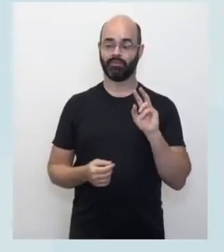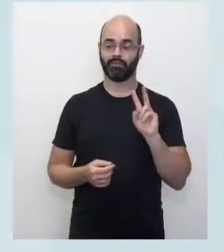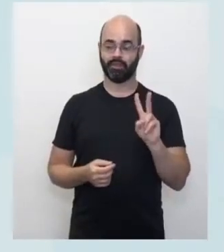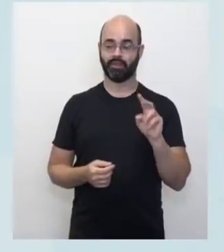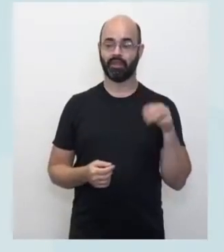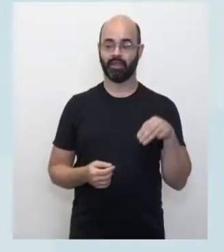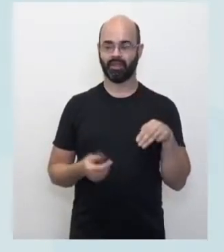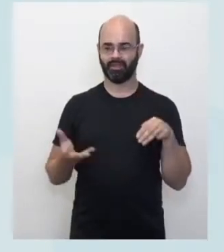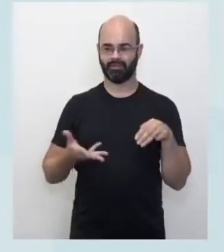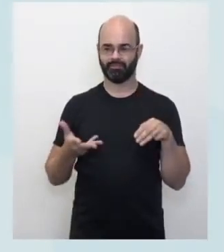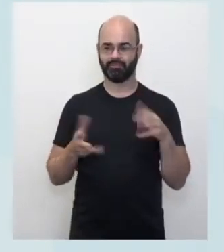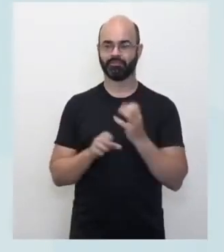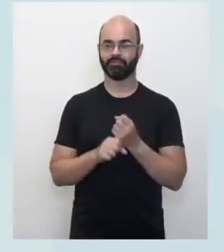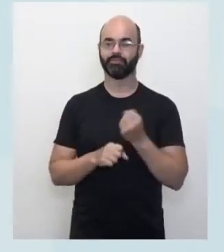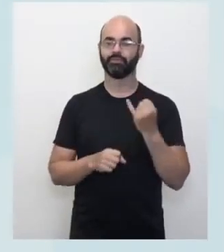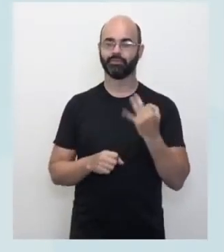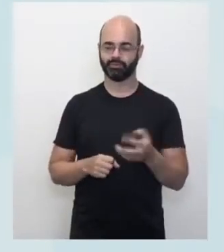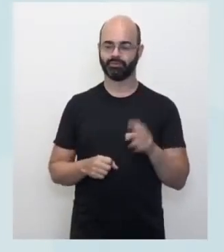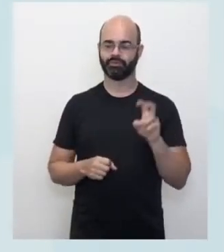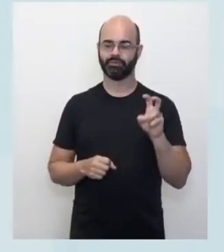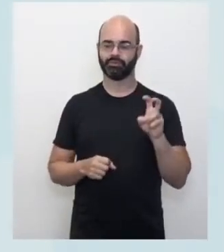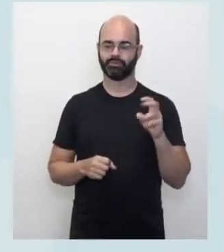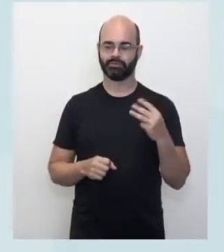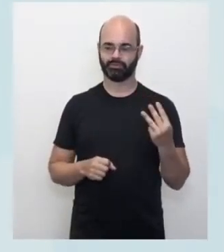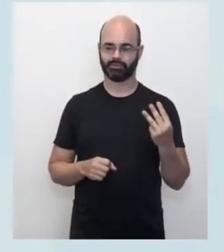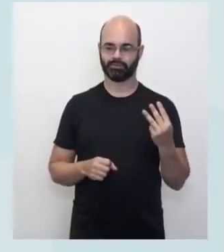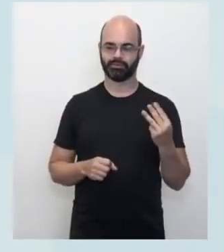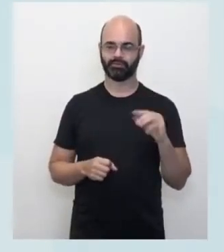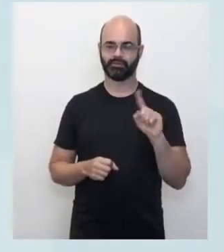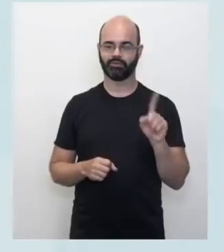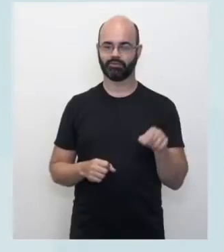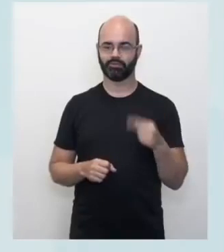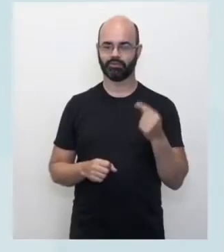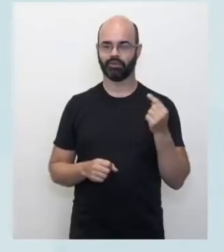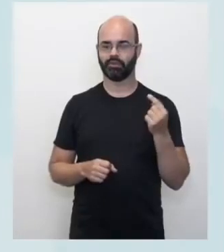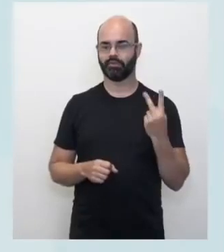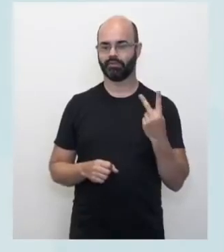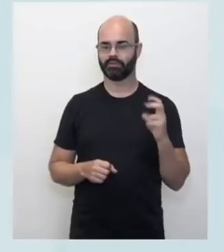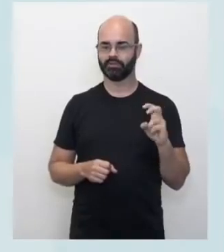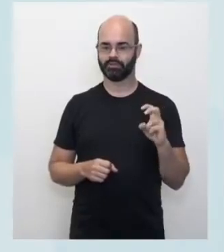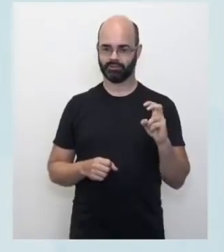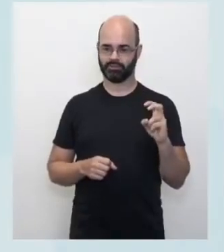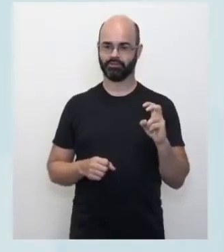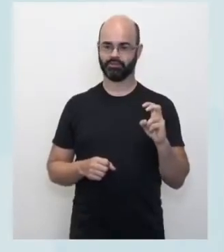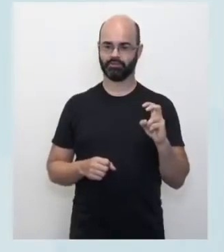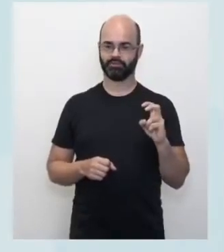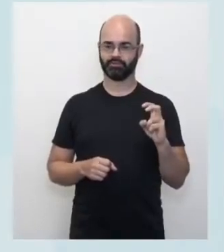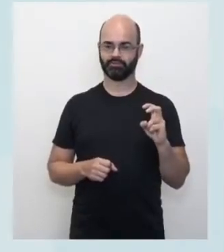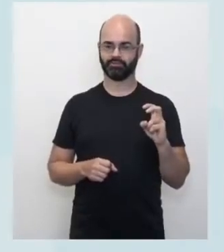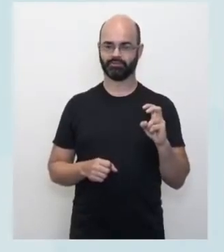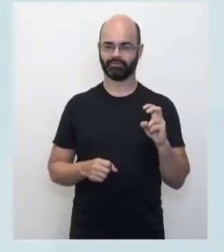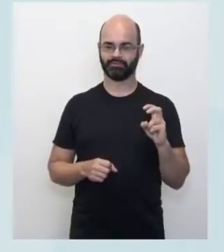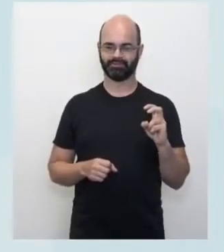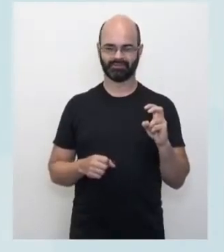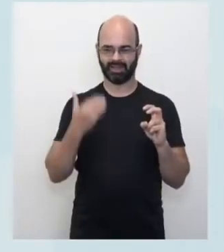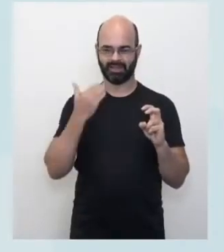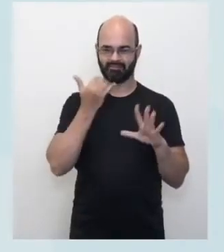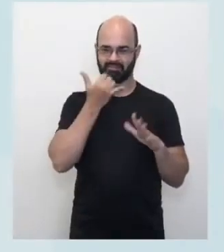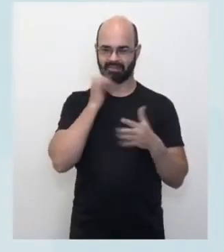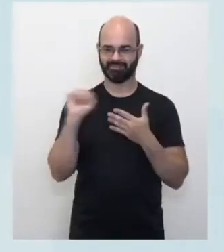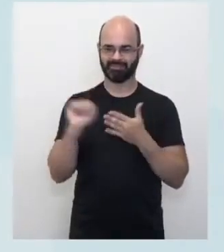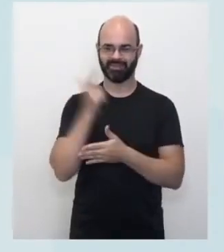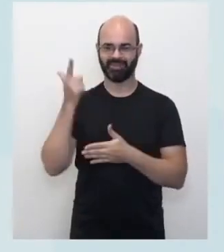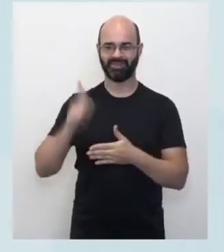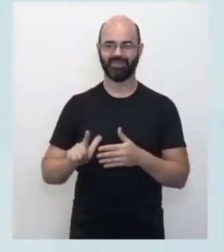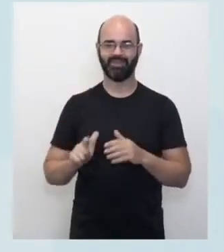média, do caso do Ricardo, é 53,2 25, ficou horroroso, vamos apagar, que não